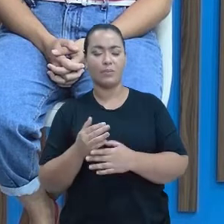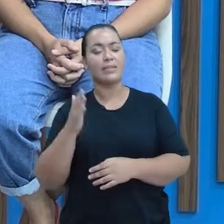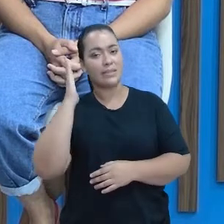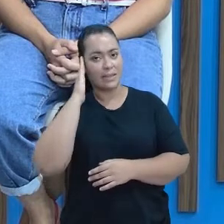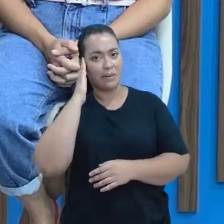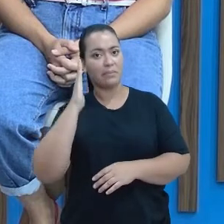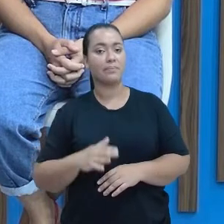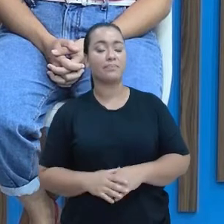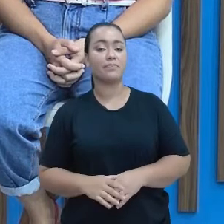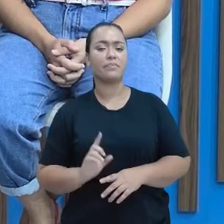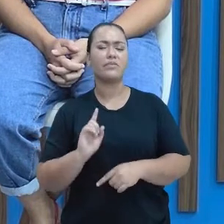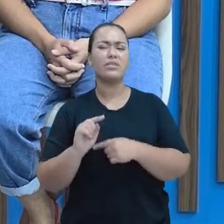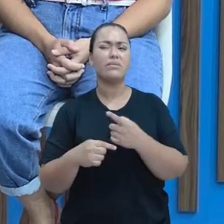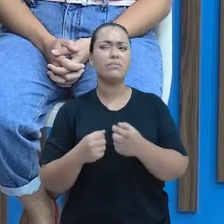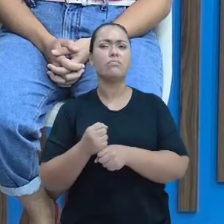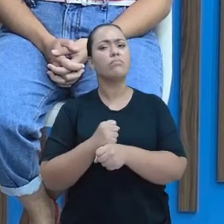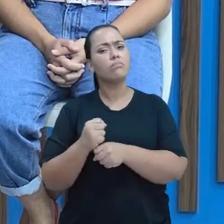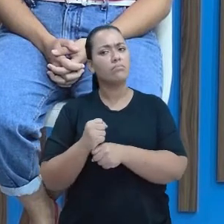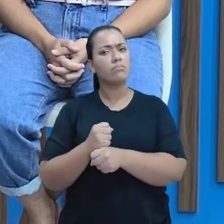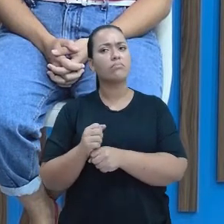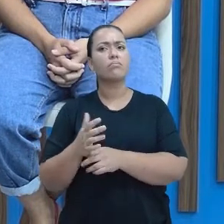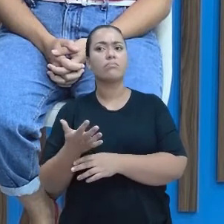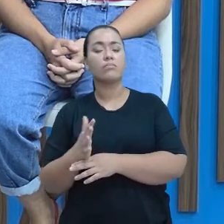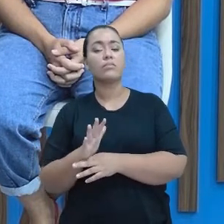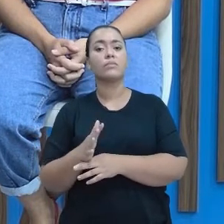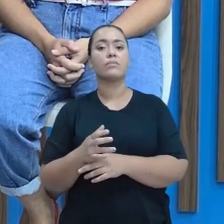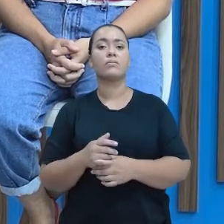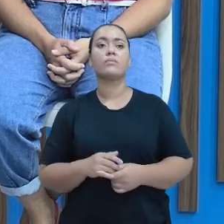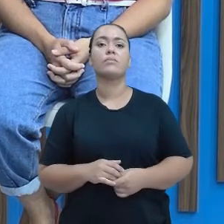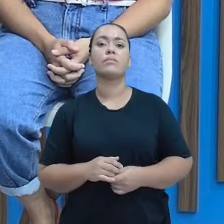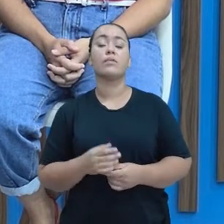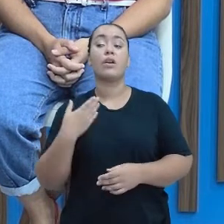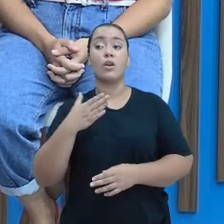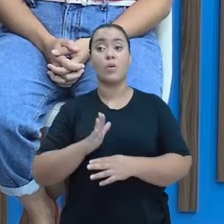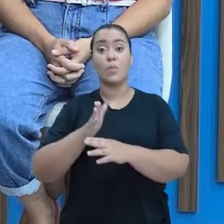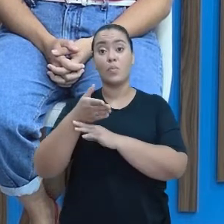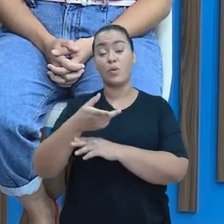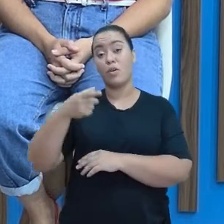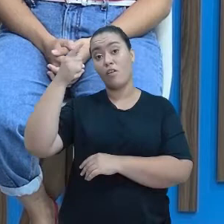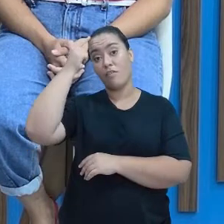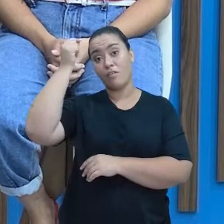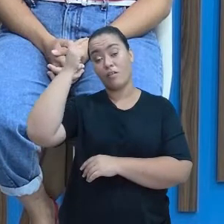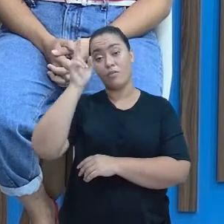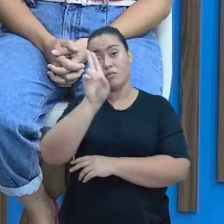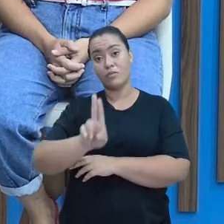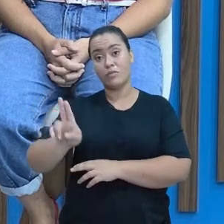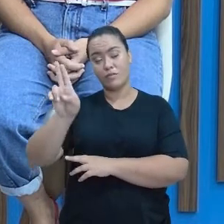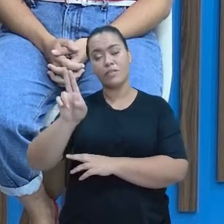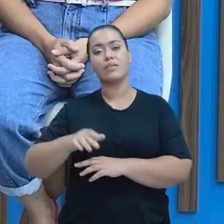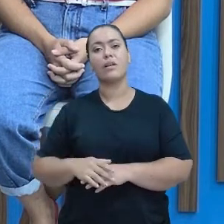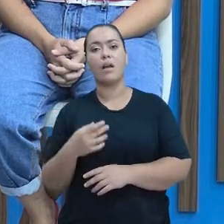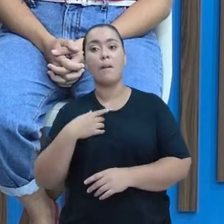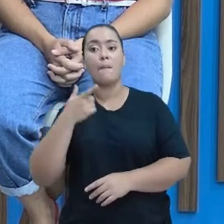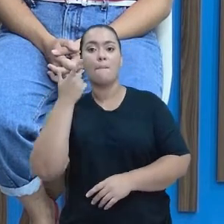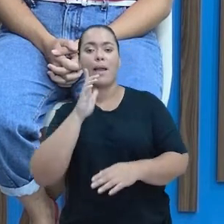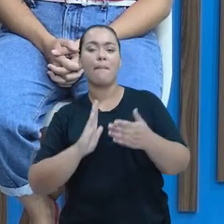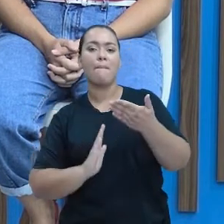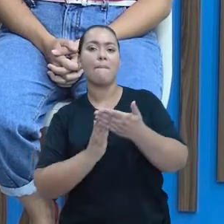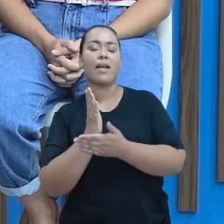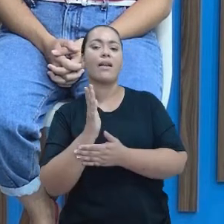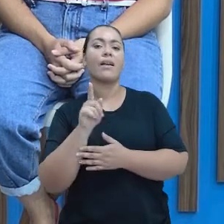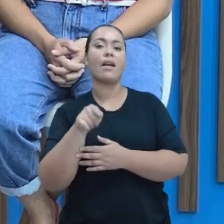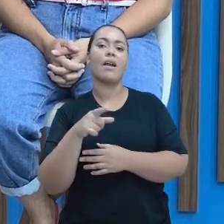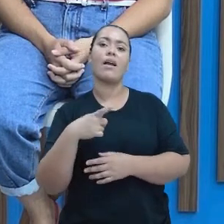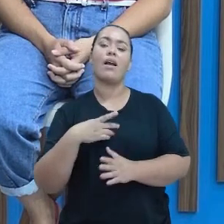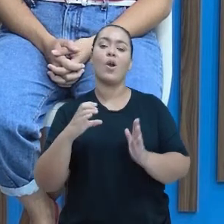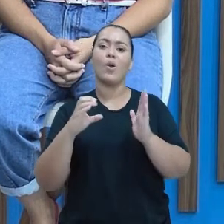Depois de alguns anos de ter entrado na universidade, eu consegui passar no concurso público, então